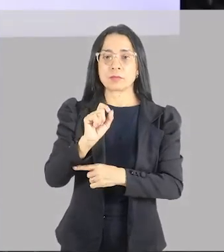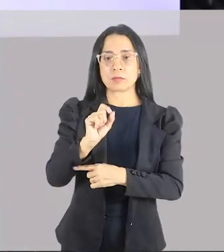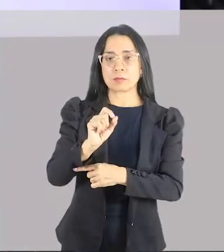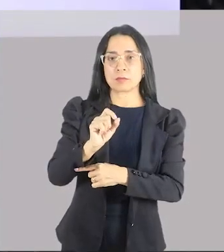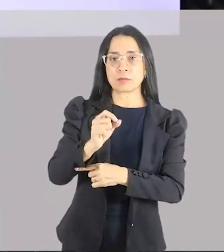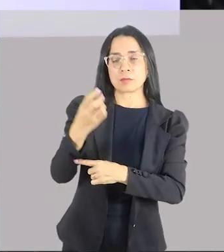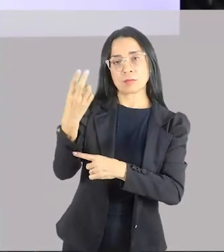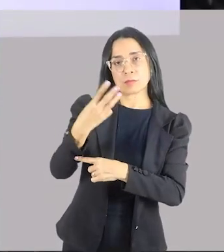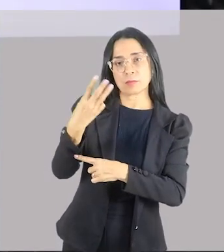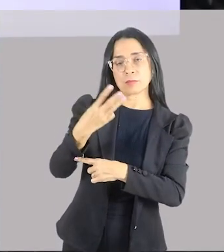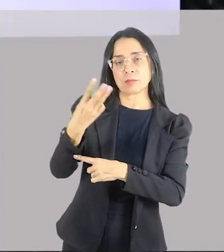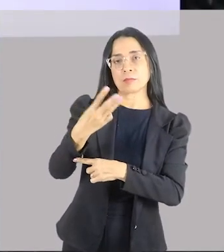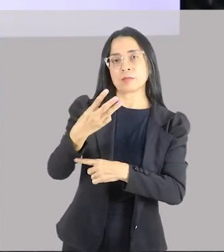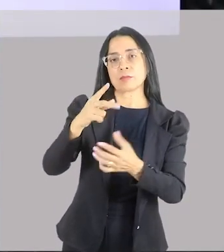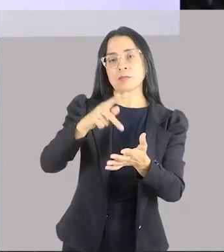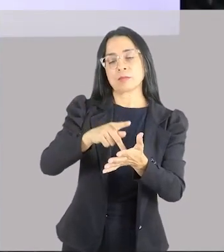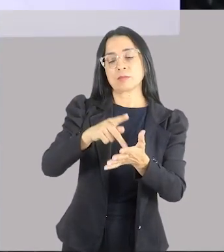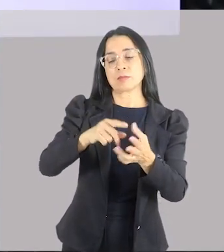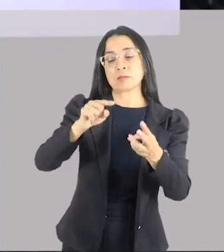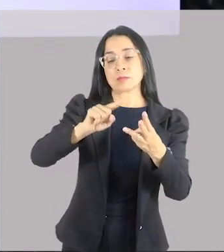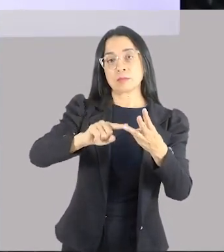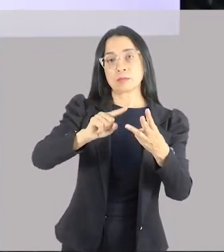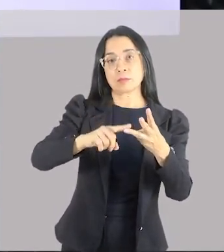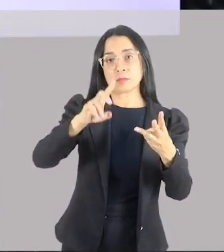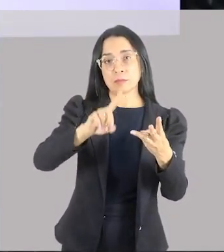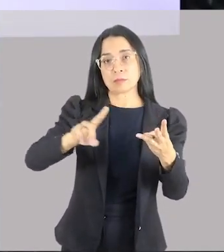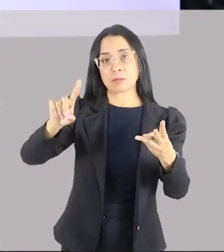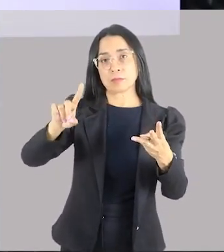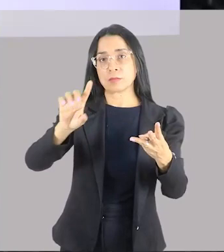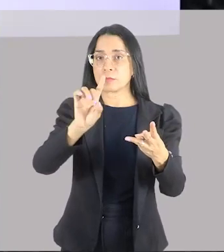a terceira verdade, que é Deus. E Deus não é